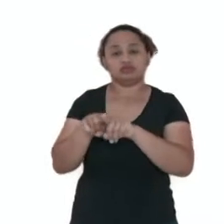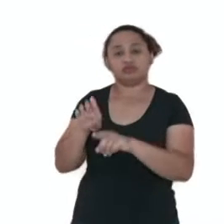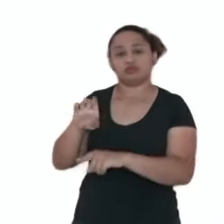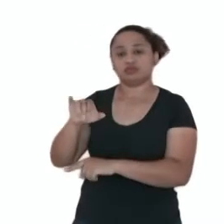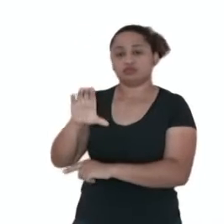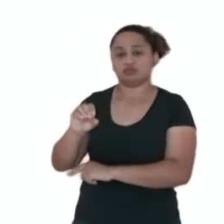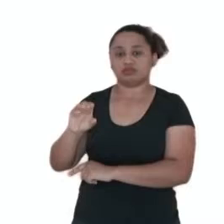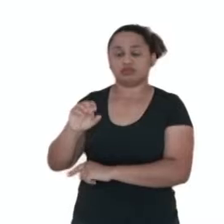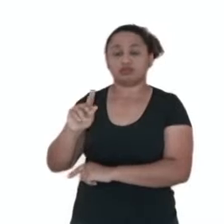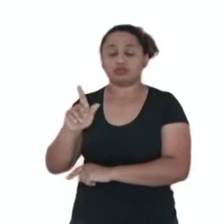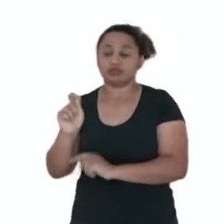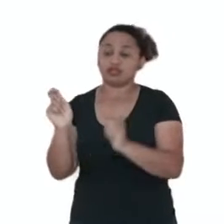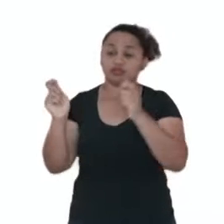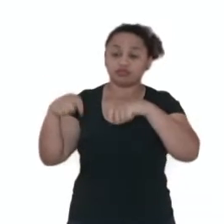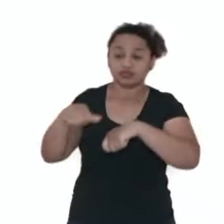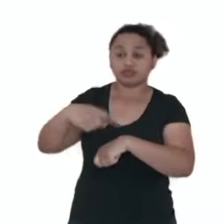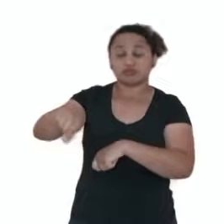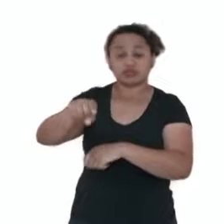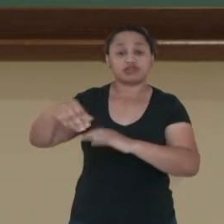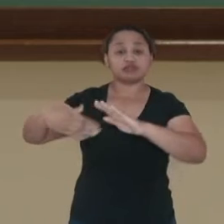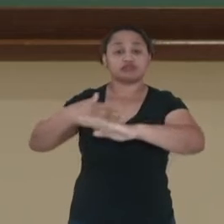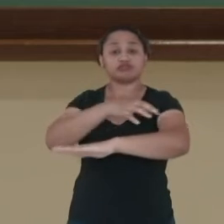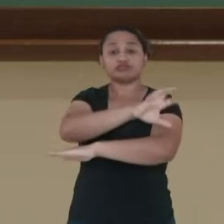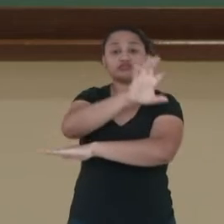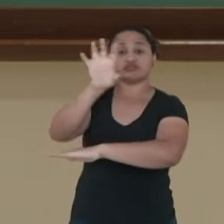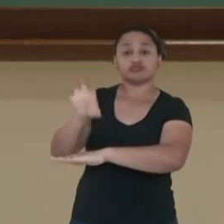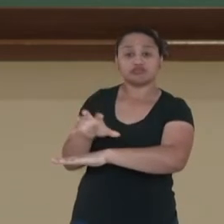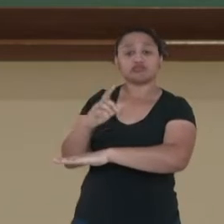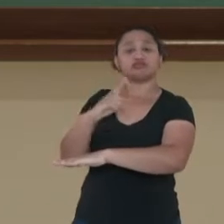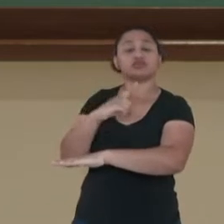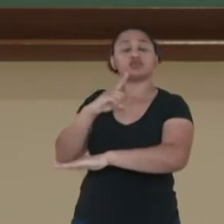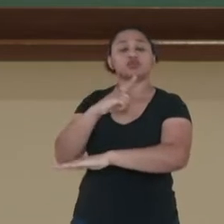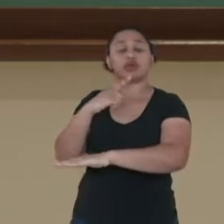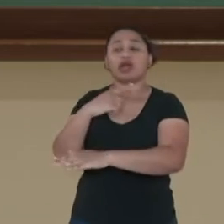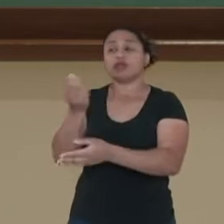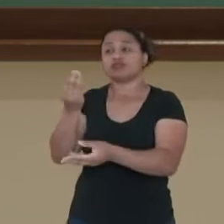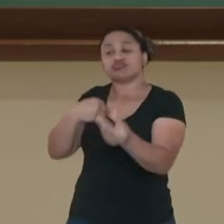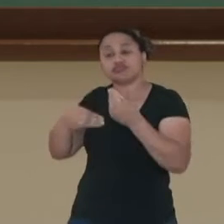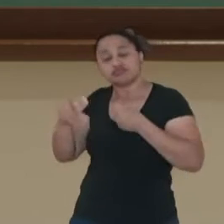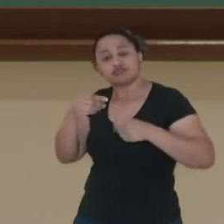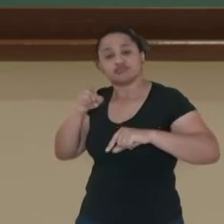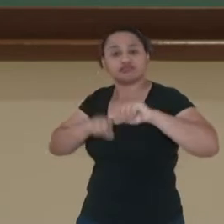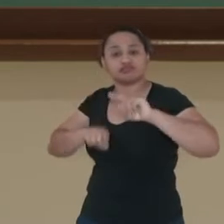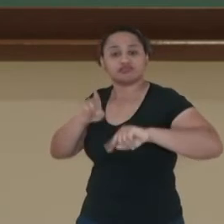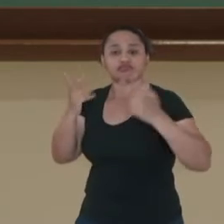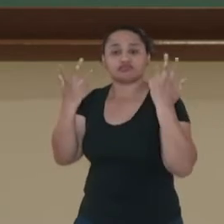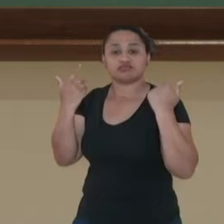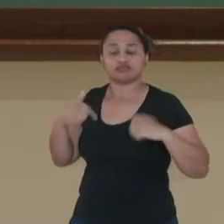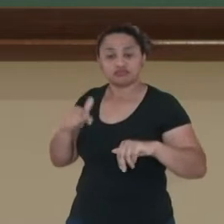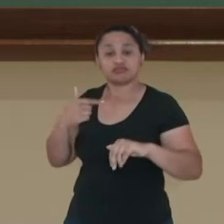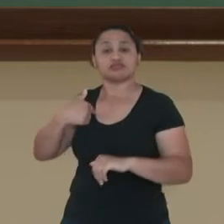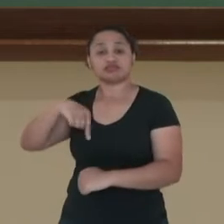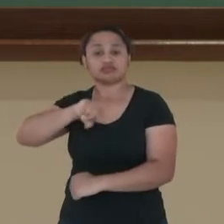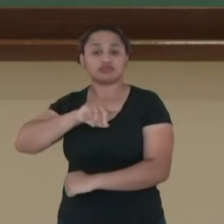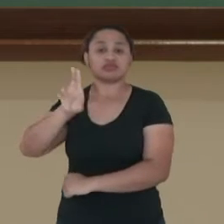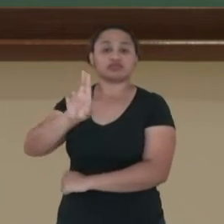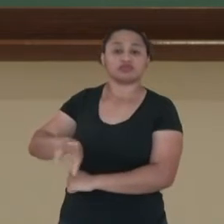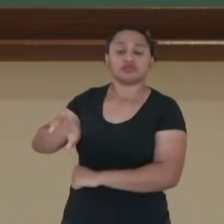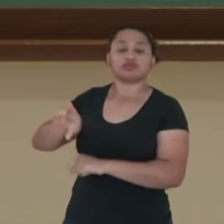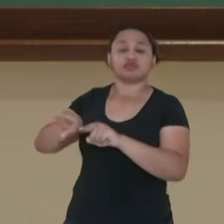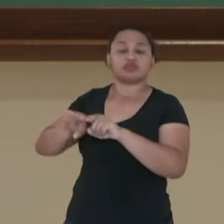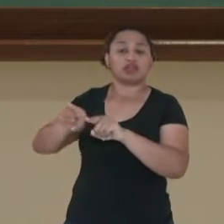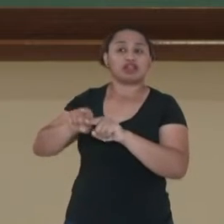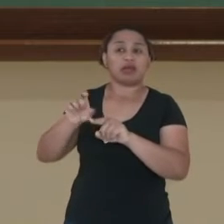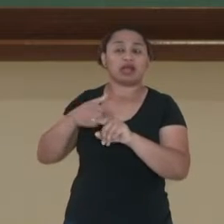é a possibilidade dos ecossistemas, né? Dos ecossistemas em si, proverem matéria biológica para a utilização humana e absorverem